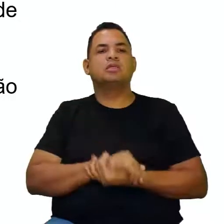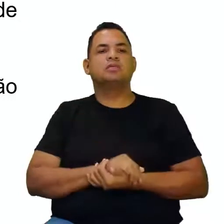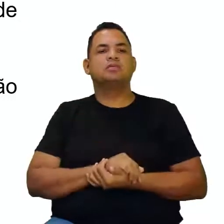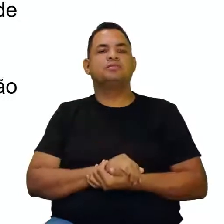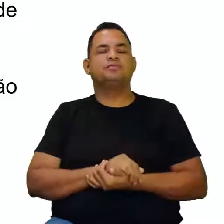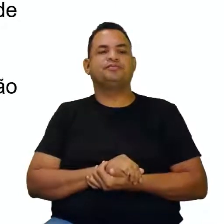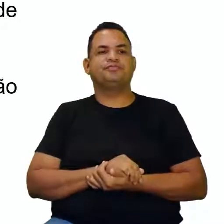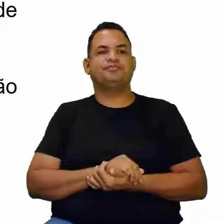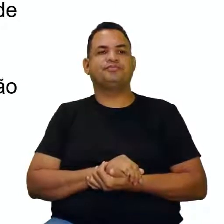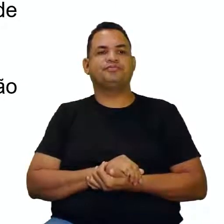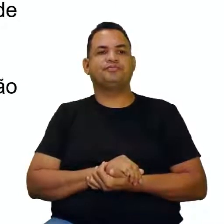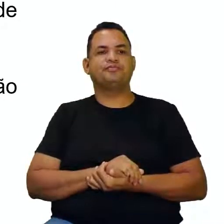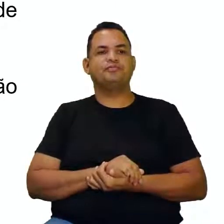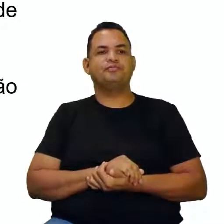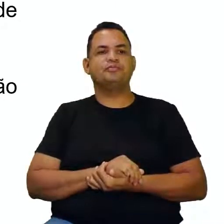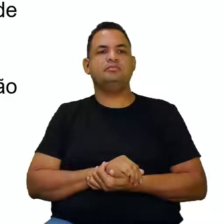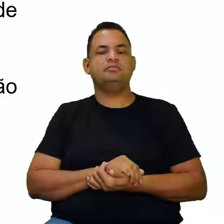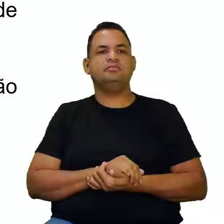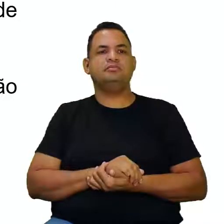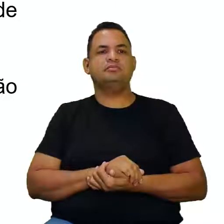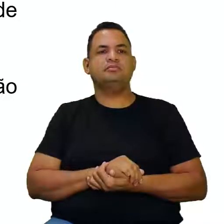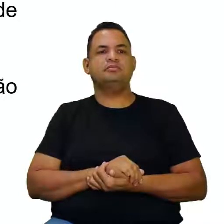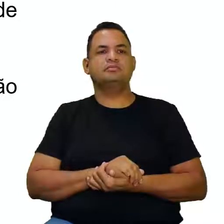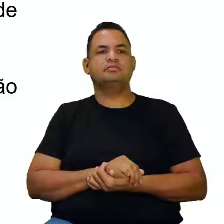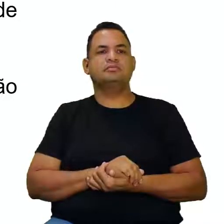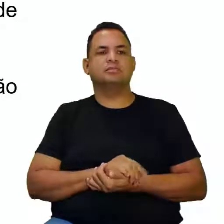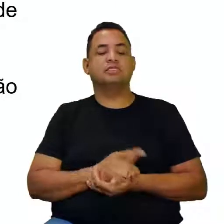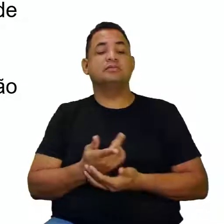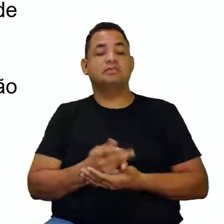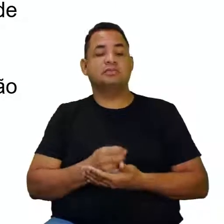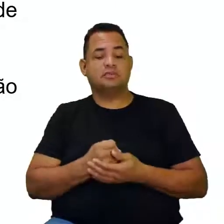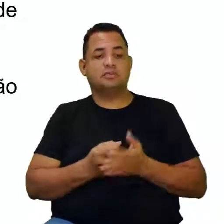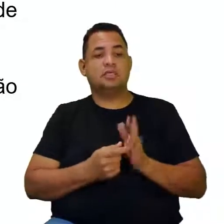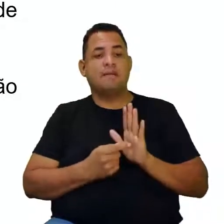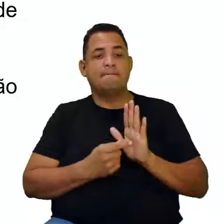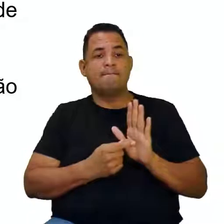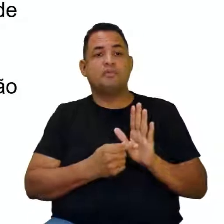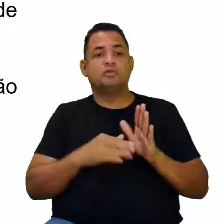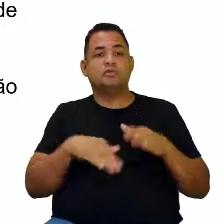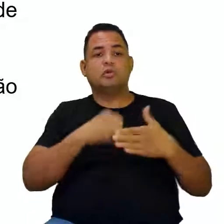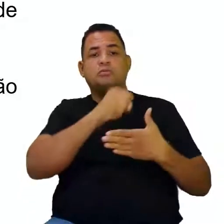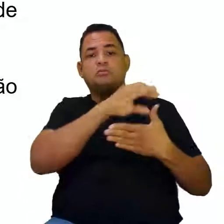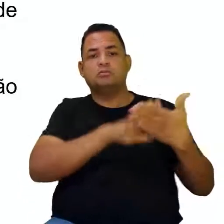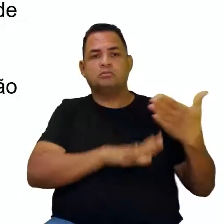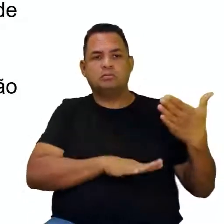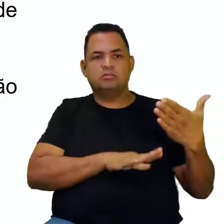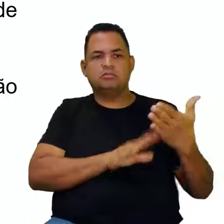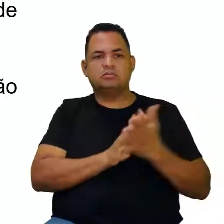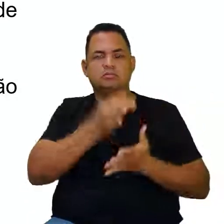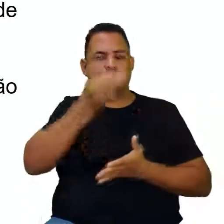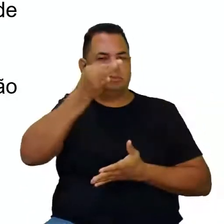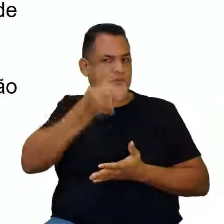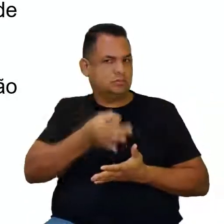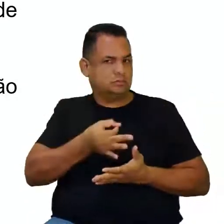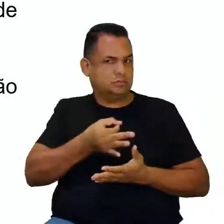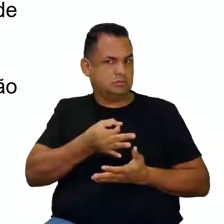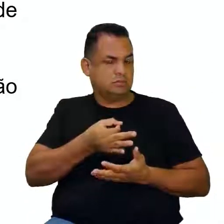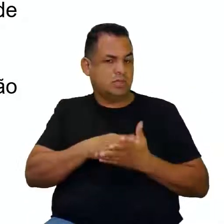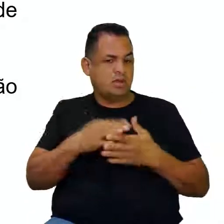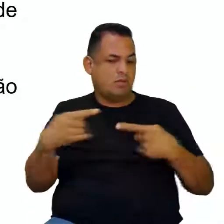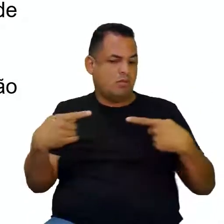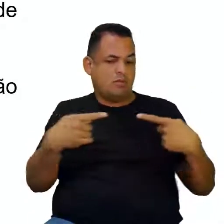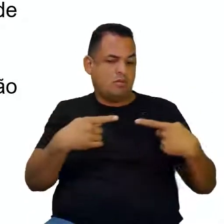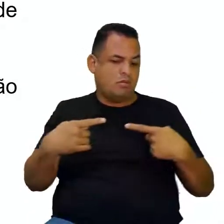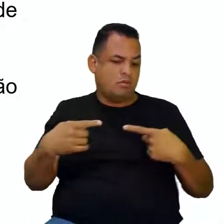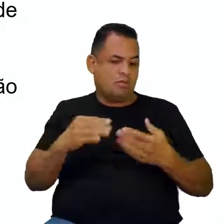as alternativas para a gente. Ele quer que você diga qual dessas alternativas aqui está correta com relação